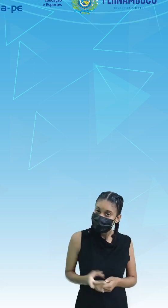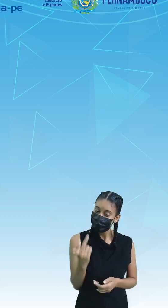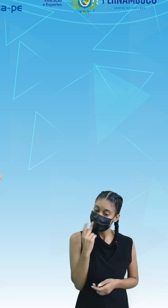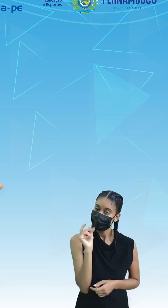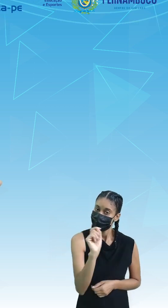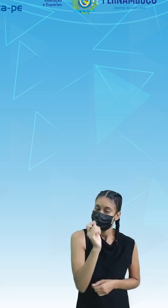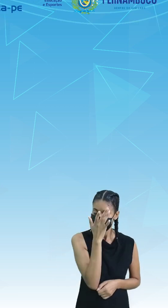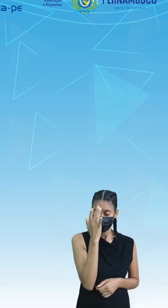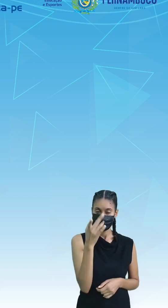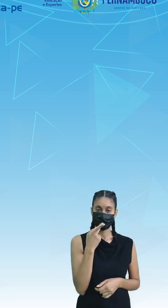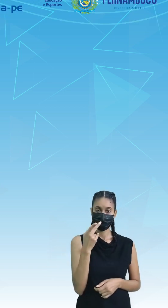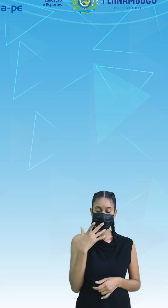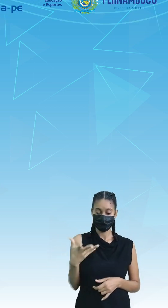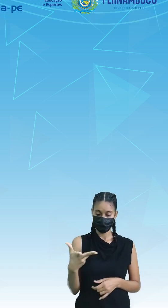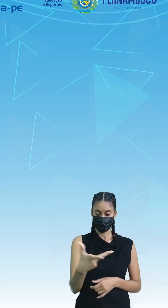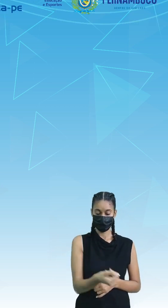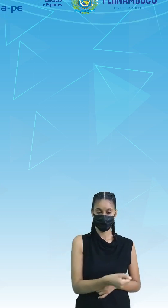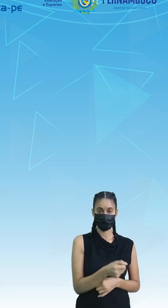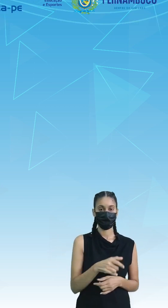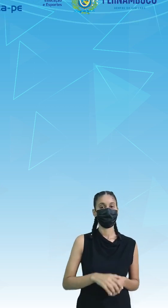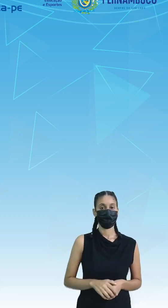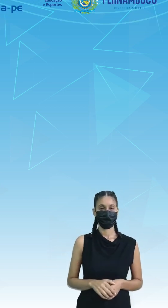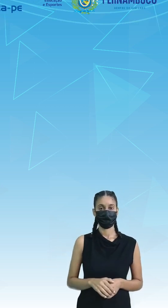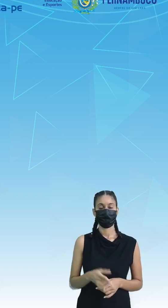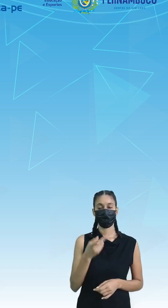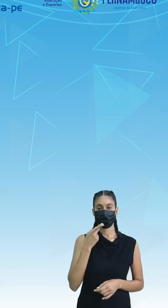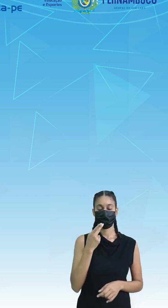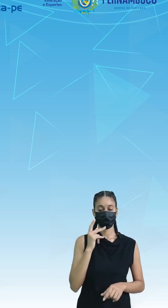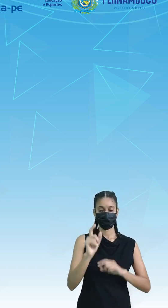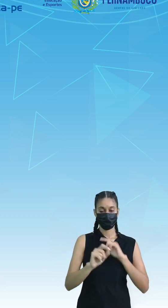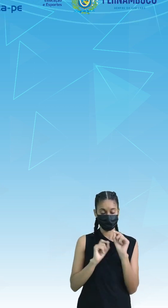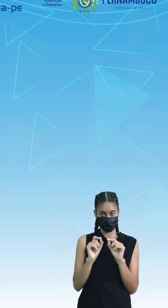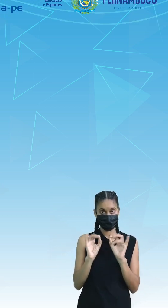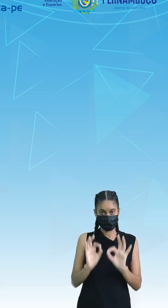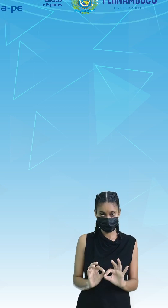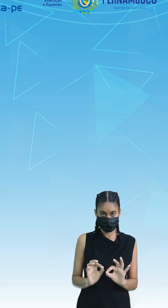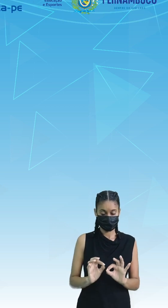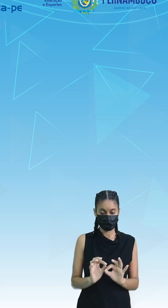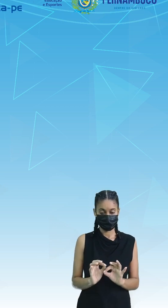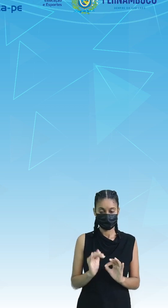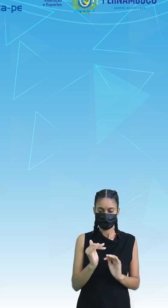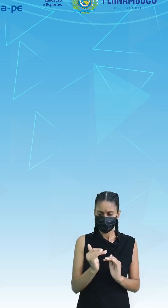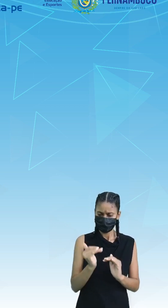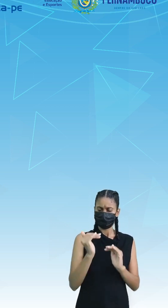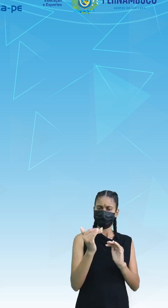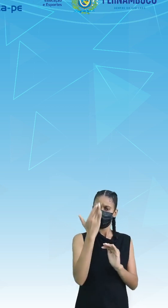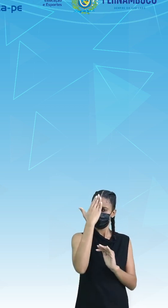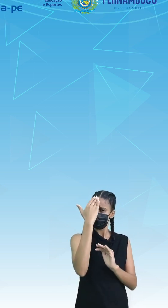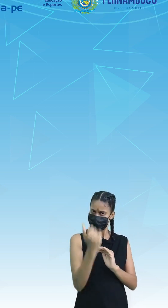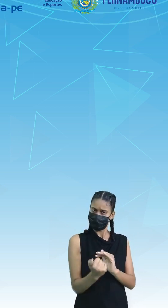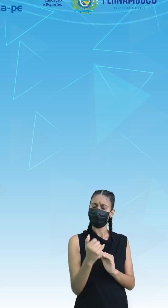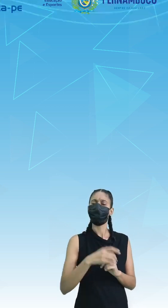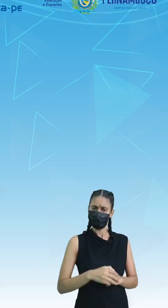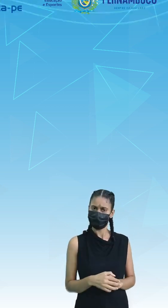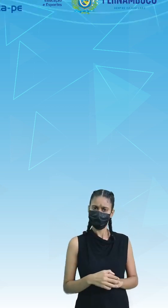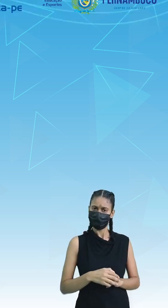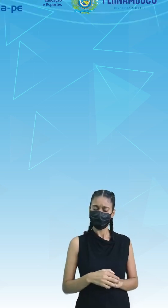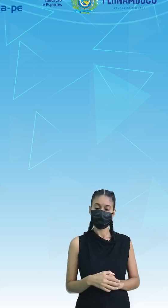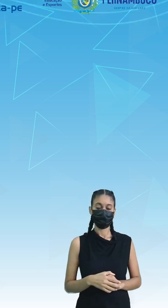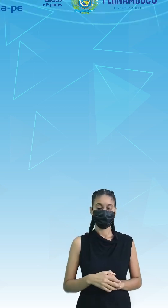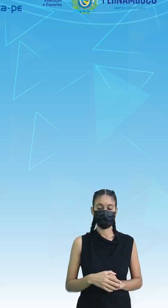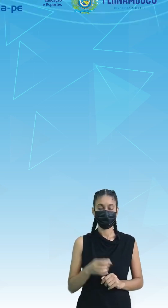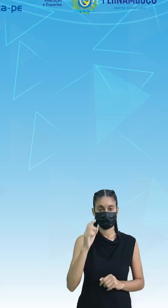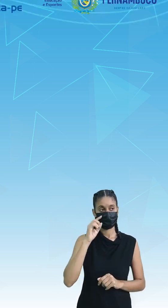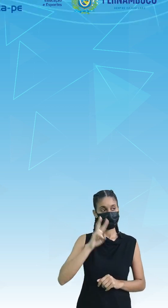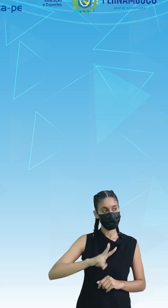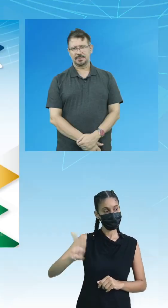quem fala com fluência, certo? Ela fala, certo? Com autoridade no saber, ela sabe. Aqui,